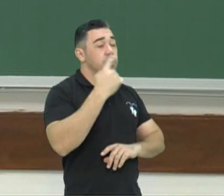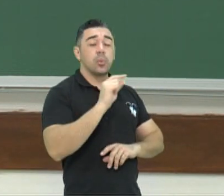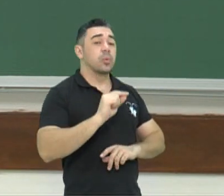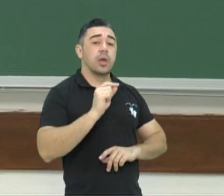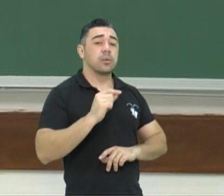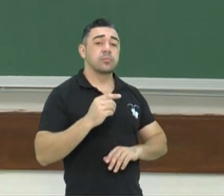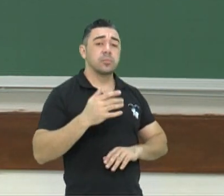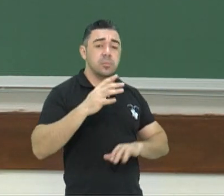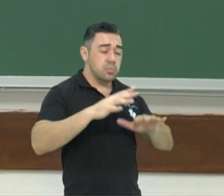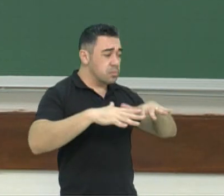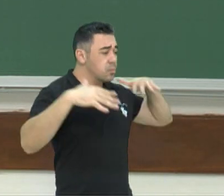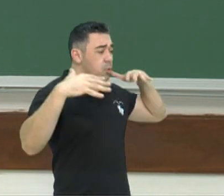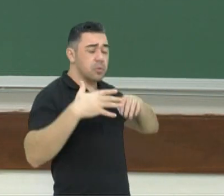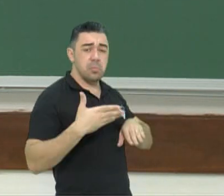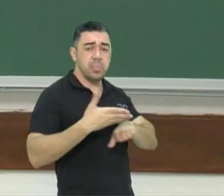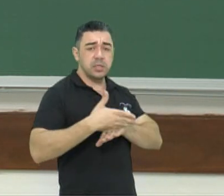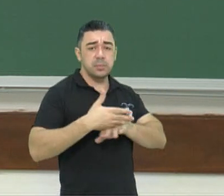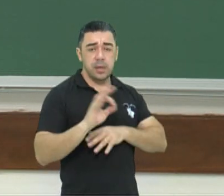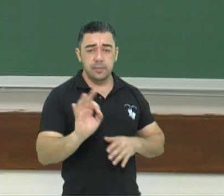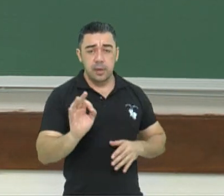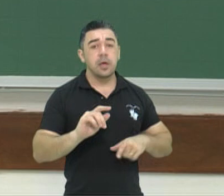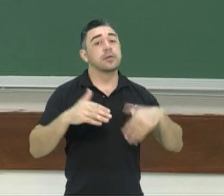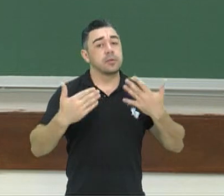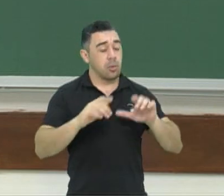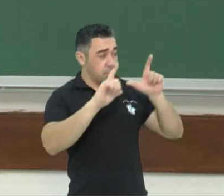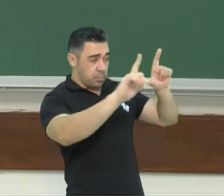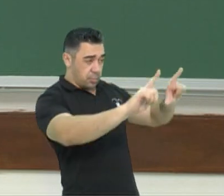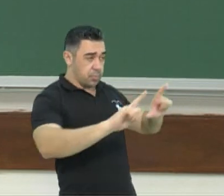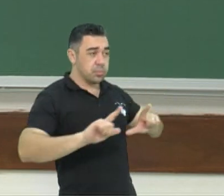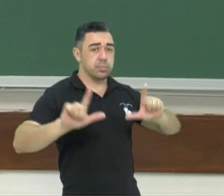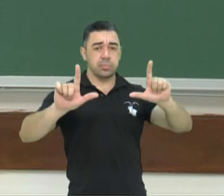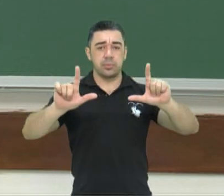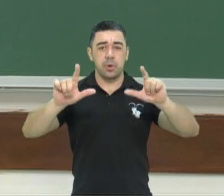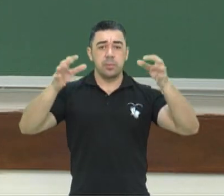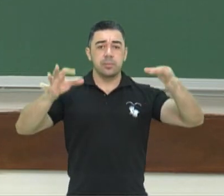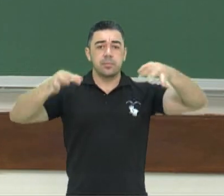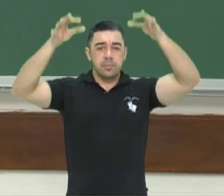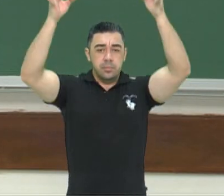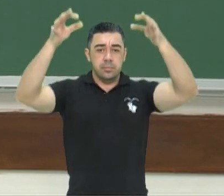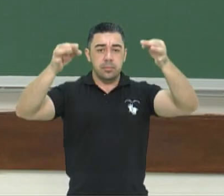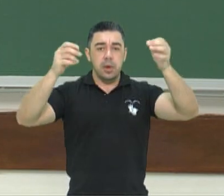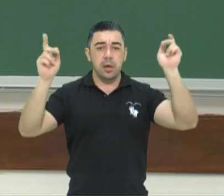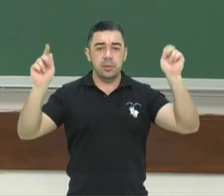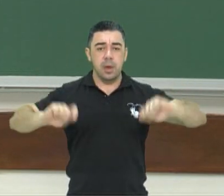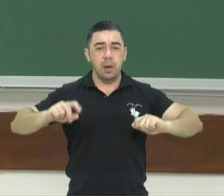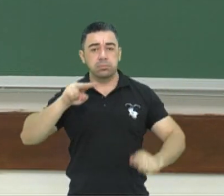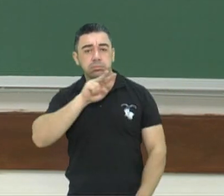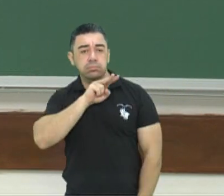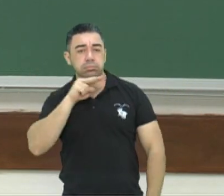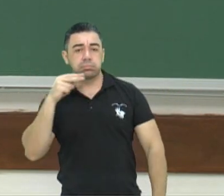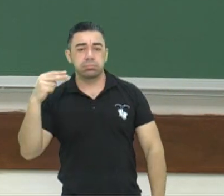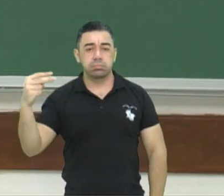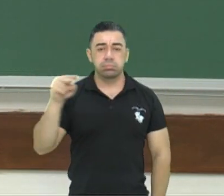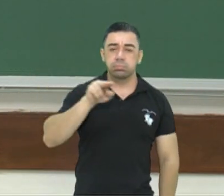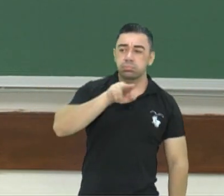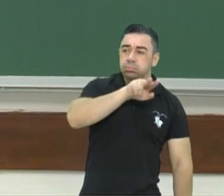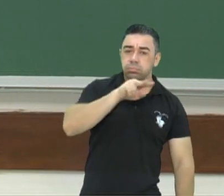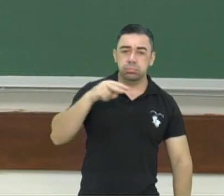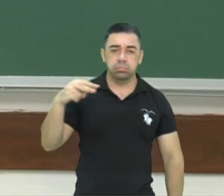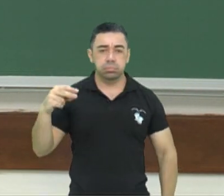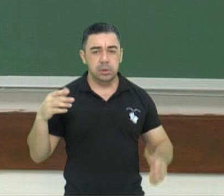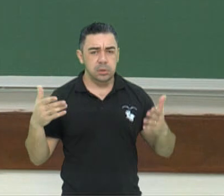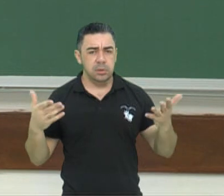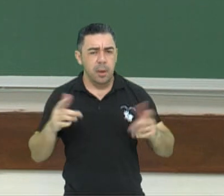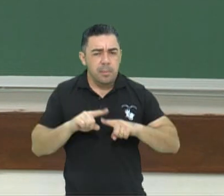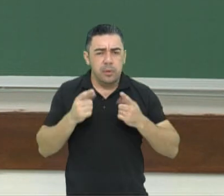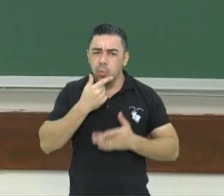tanta participação do público como ele queria. Então ele pegou aquela obra da parede e jogou no ar. Jogando no ar, a pessoa podia o quê? Andar em volta, participar da obra. Mas ele viu assim, não,